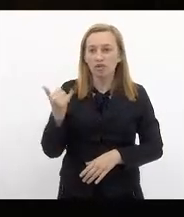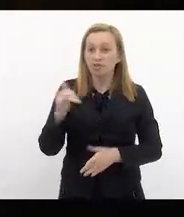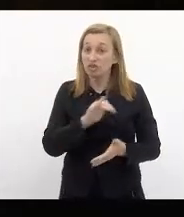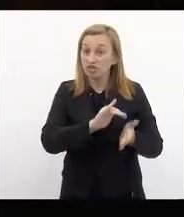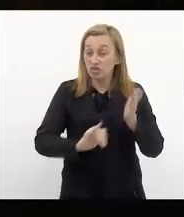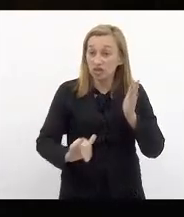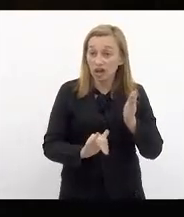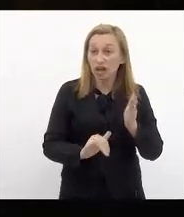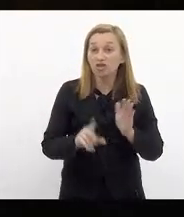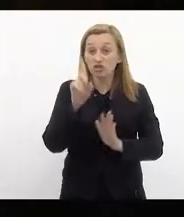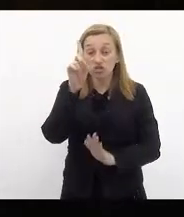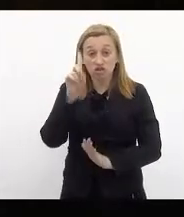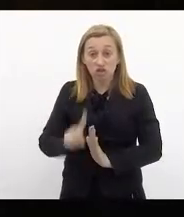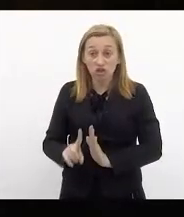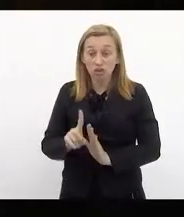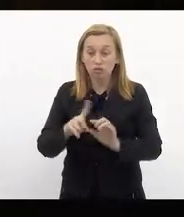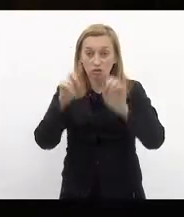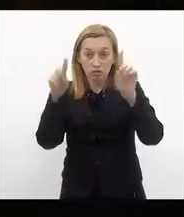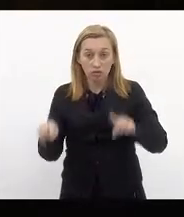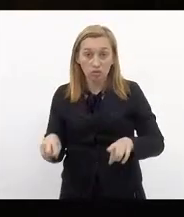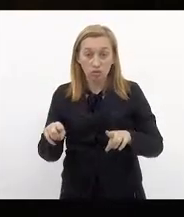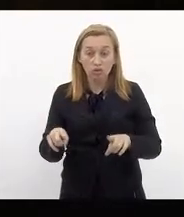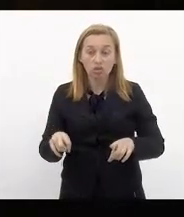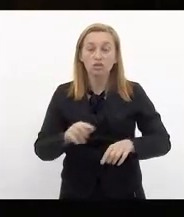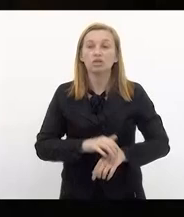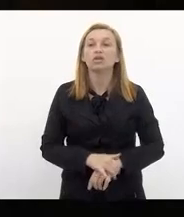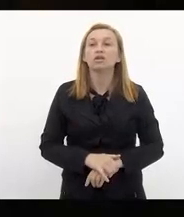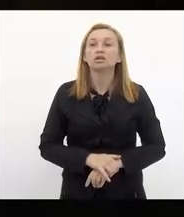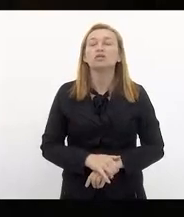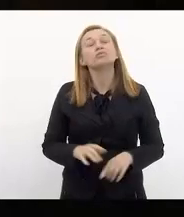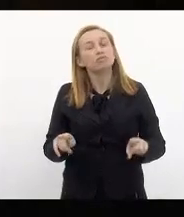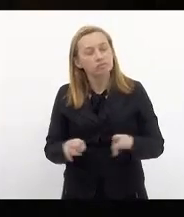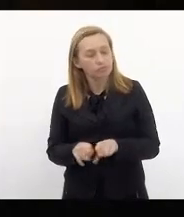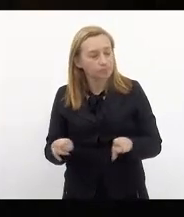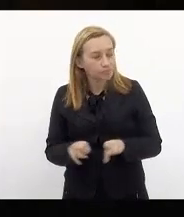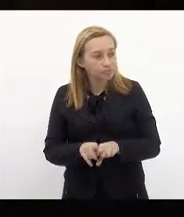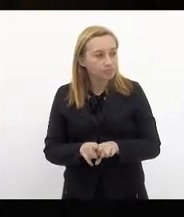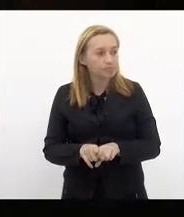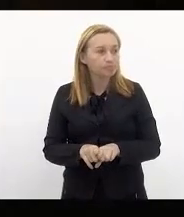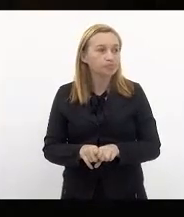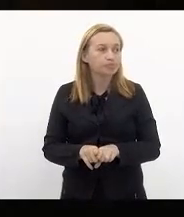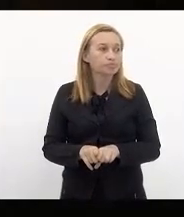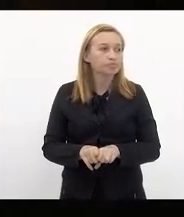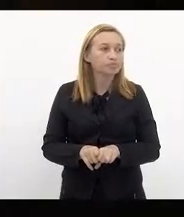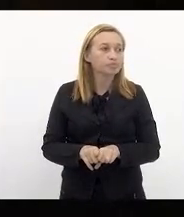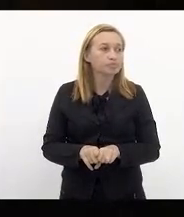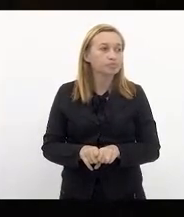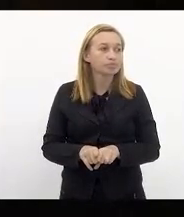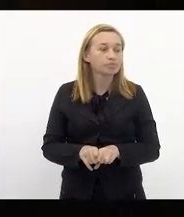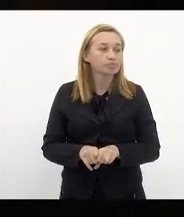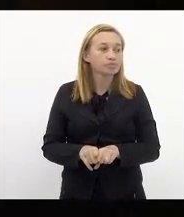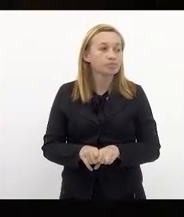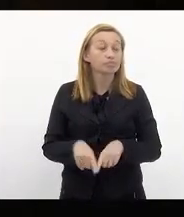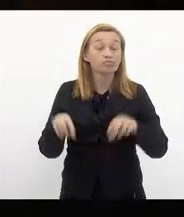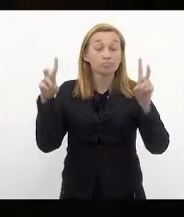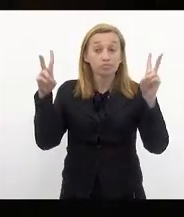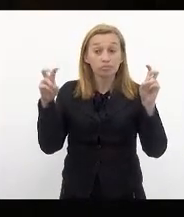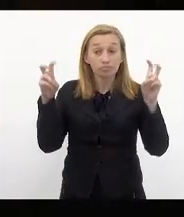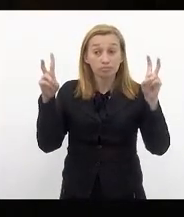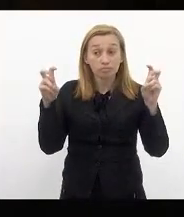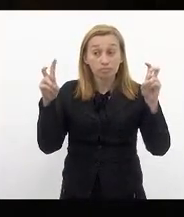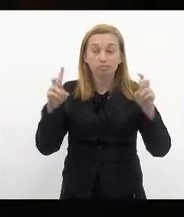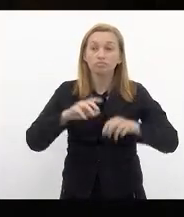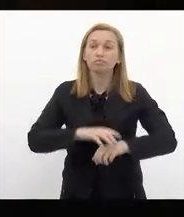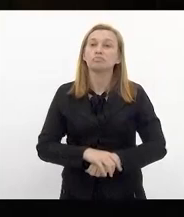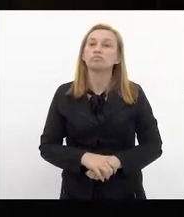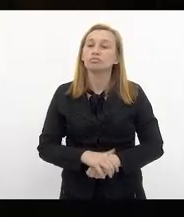retirar direitos dos servidores e das servidoras, mas também tem uma situação